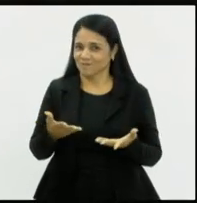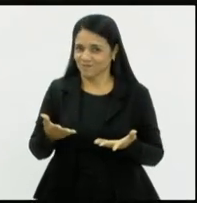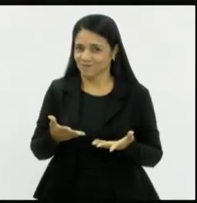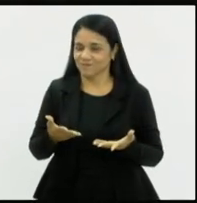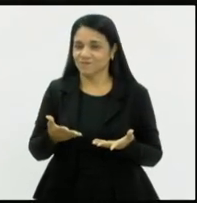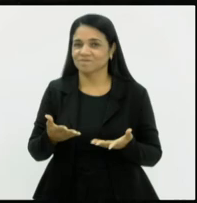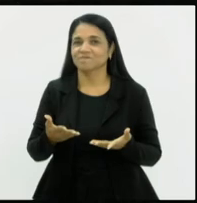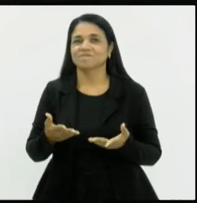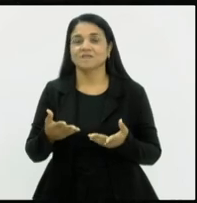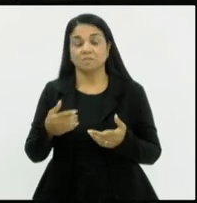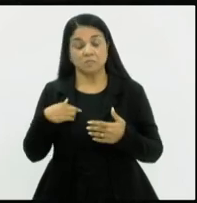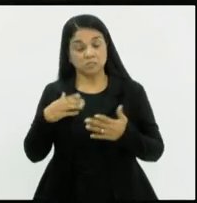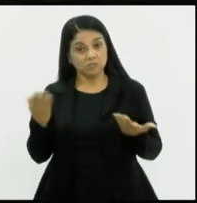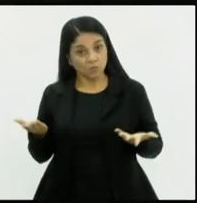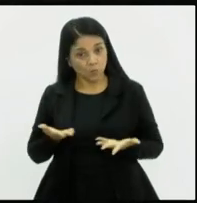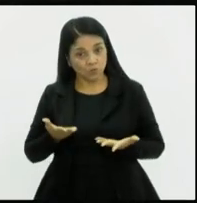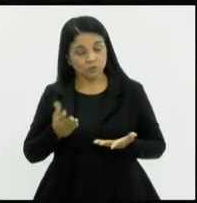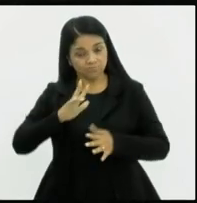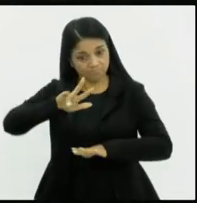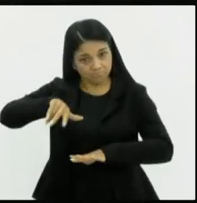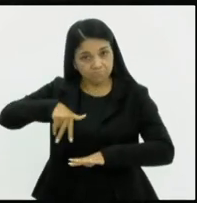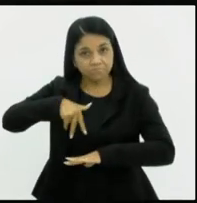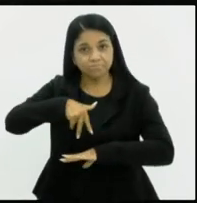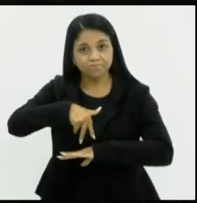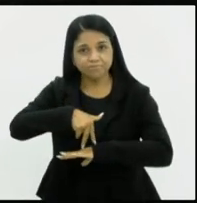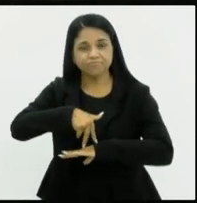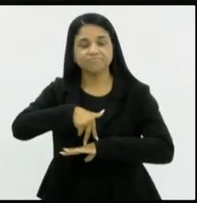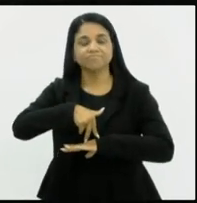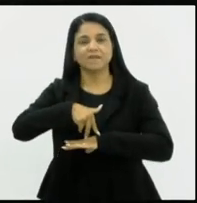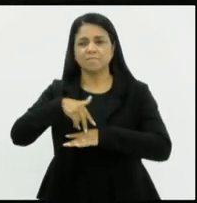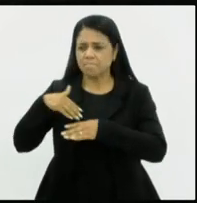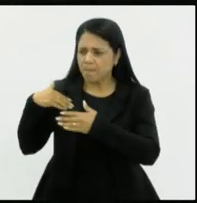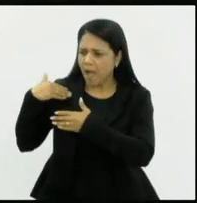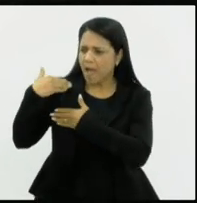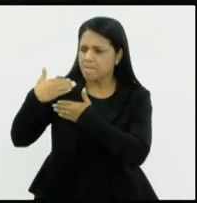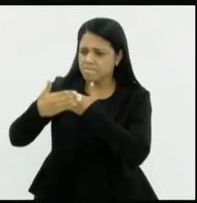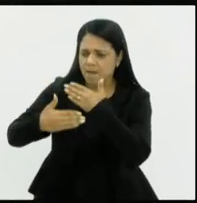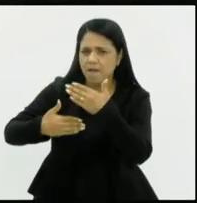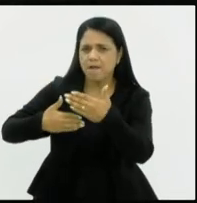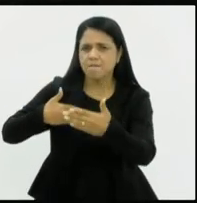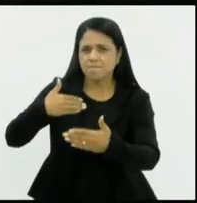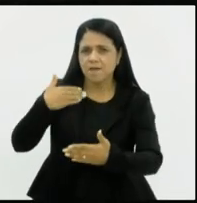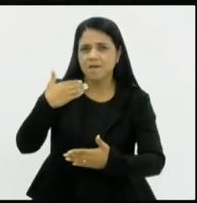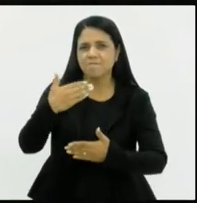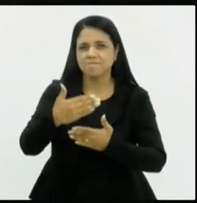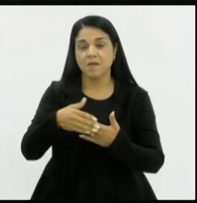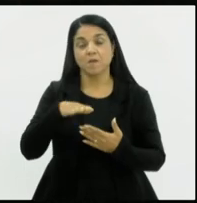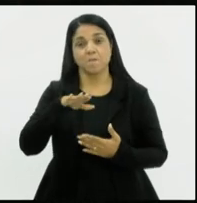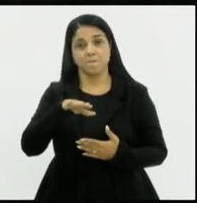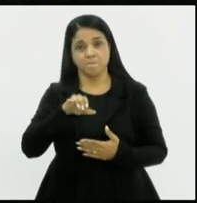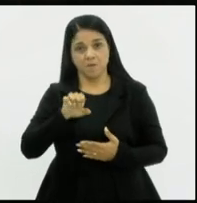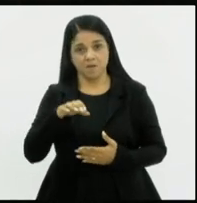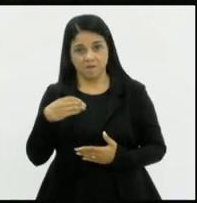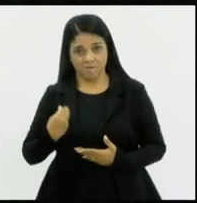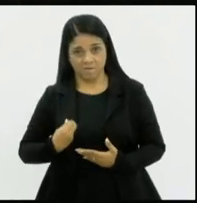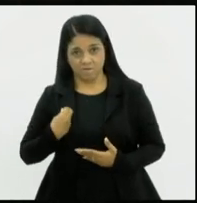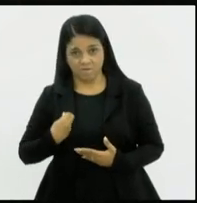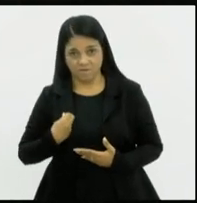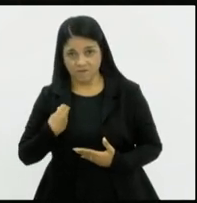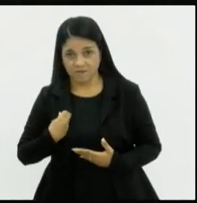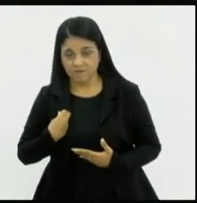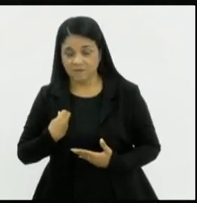também por ter chegado até aqui. Foi uma longa caminhada. A vida de uma mãe atípica é repleta